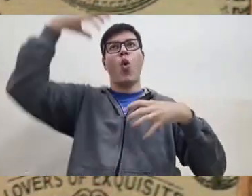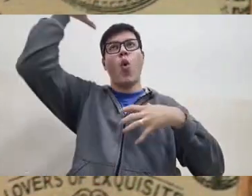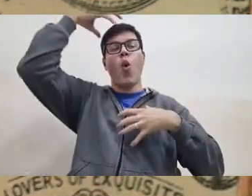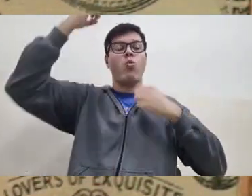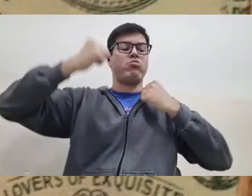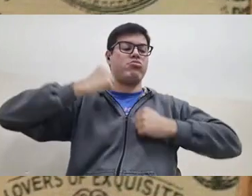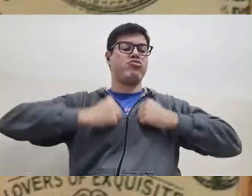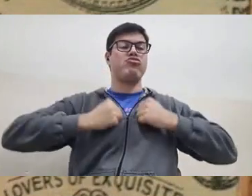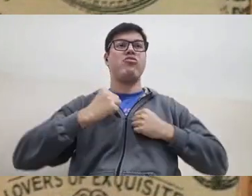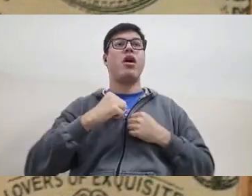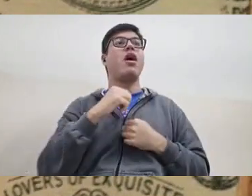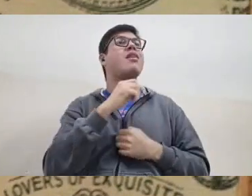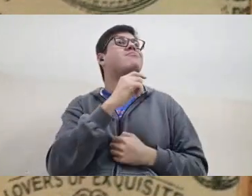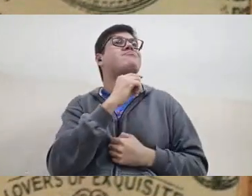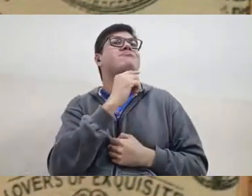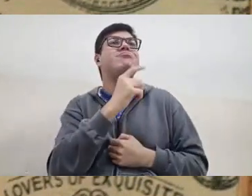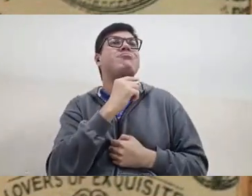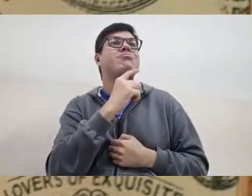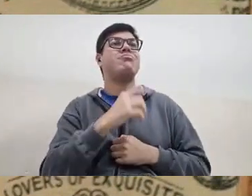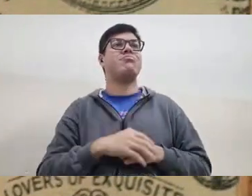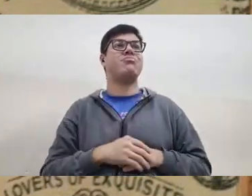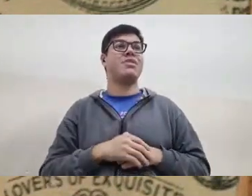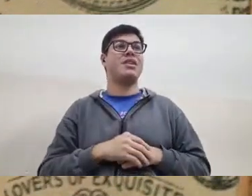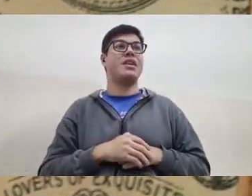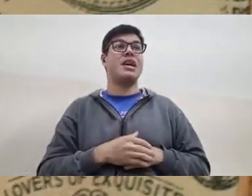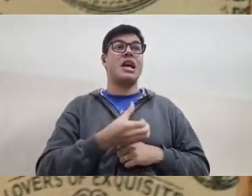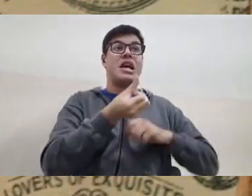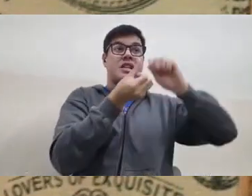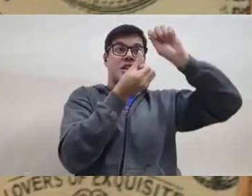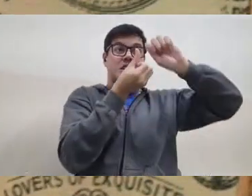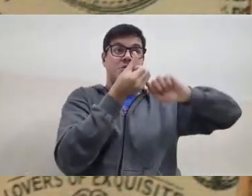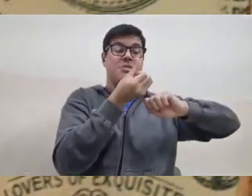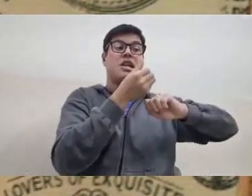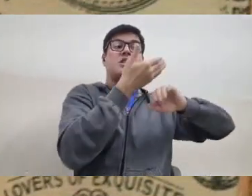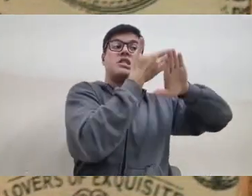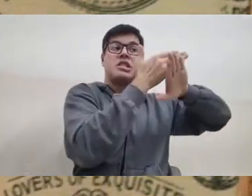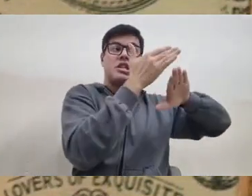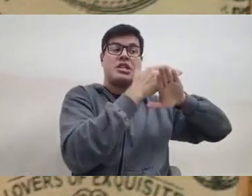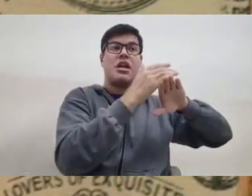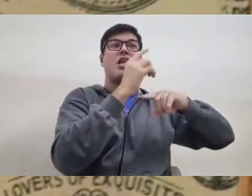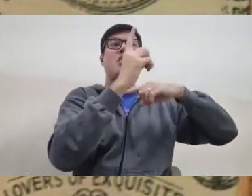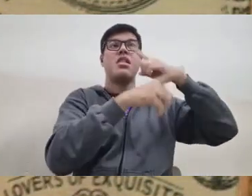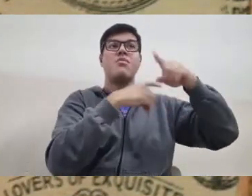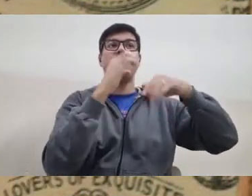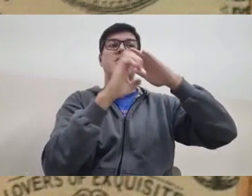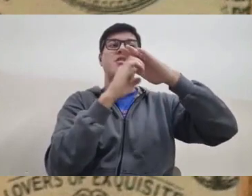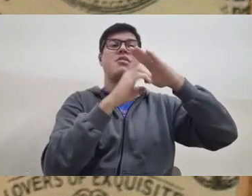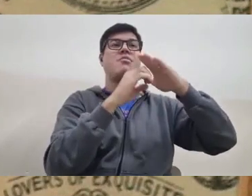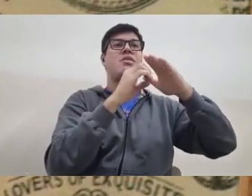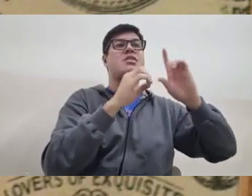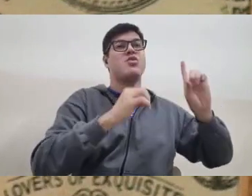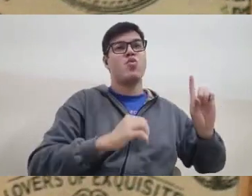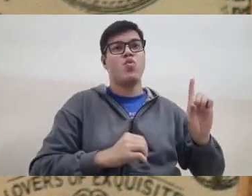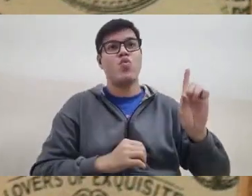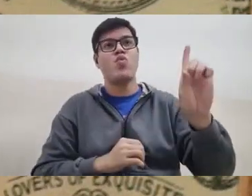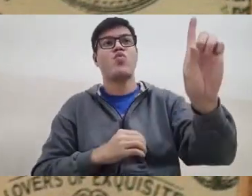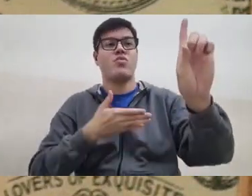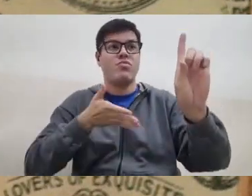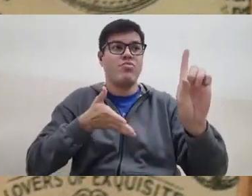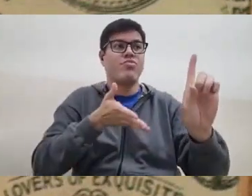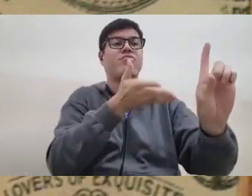treinava ele 6 meses depois de seis meses de Treinamento que eles iam para empresa aí eles